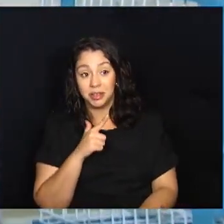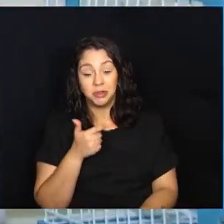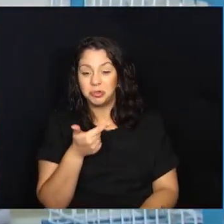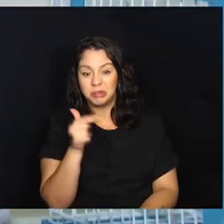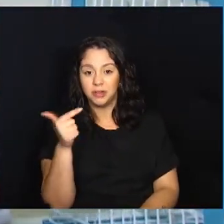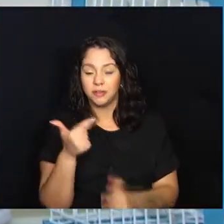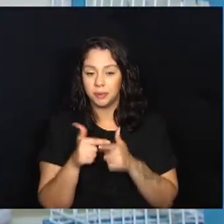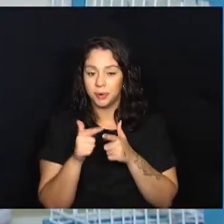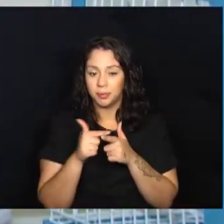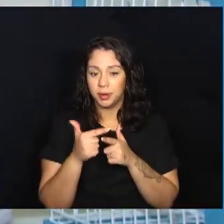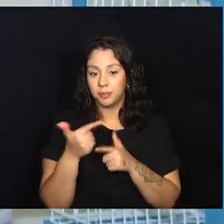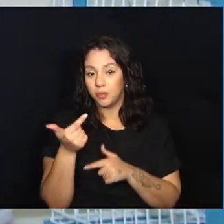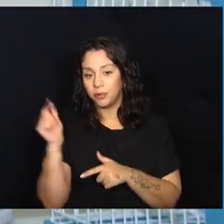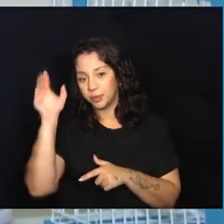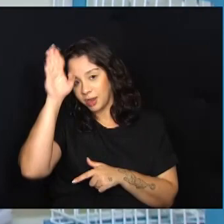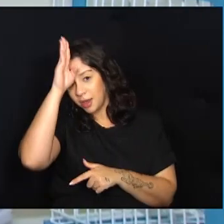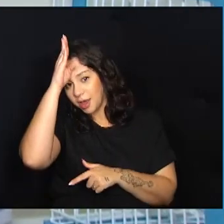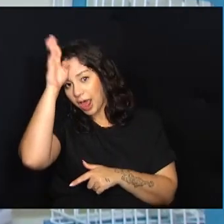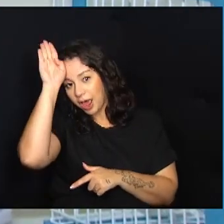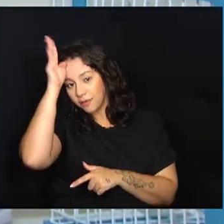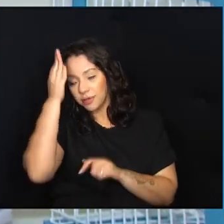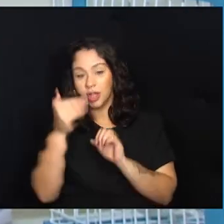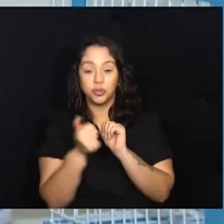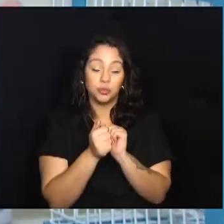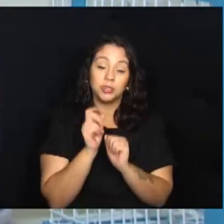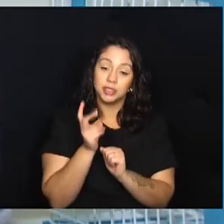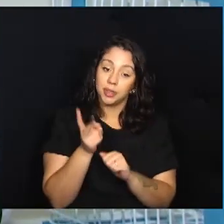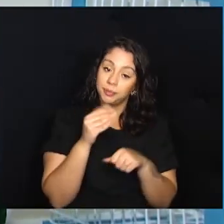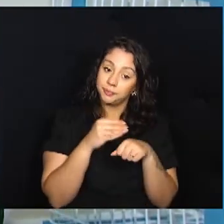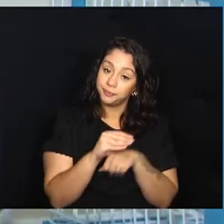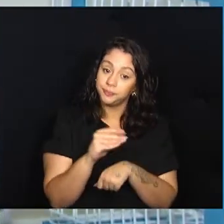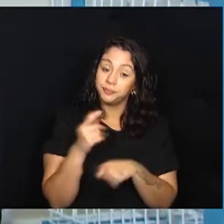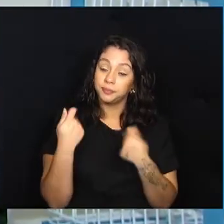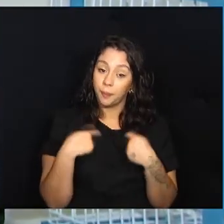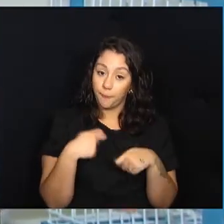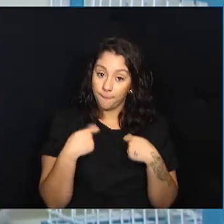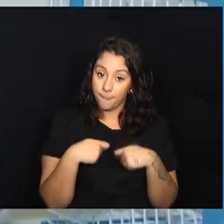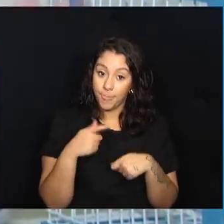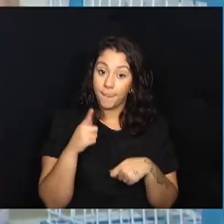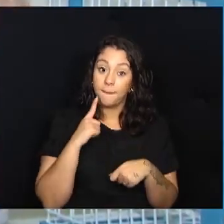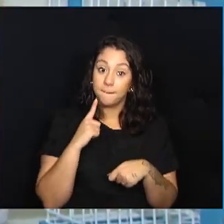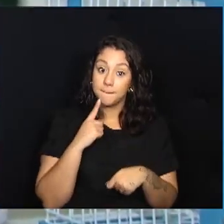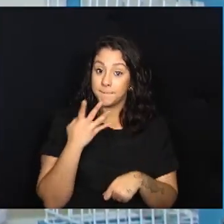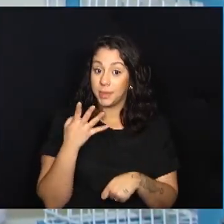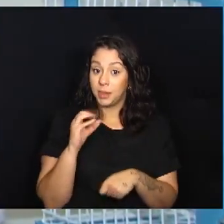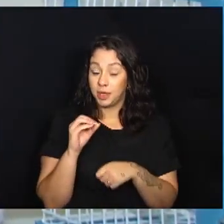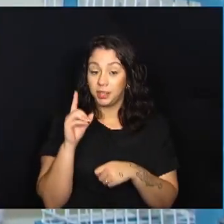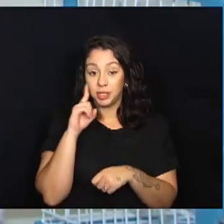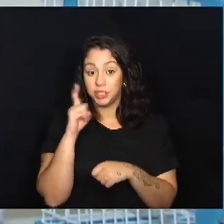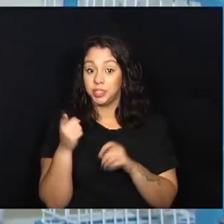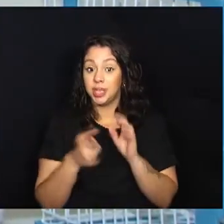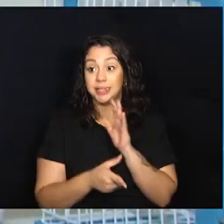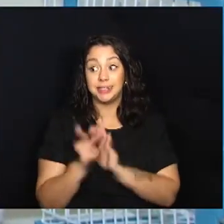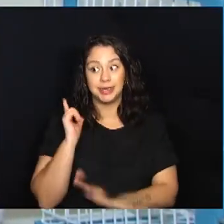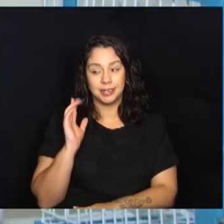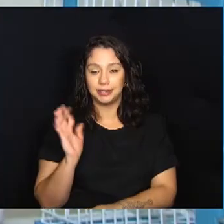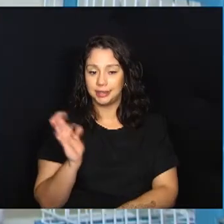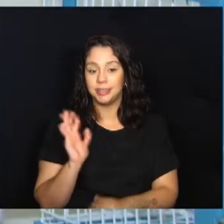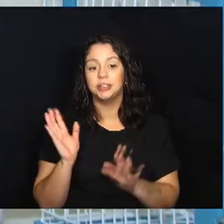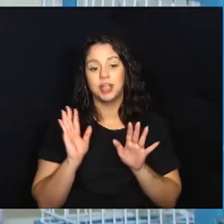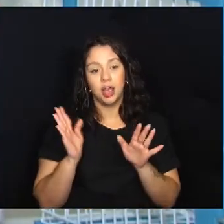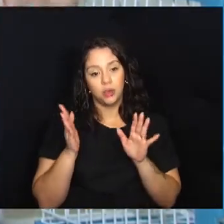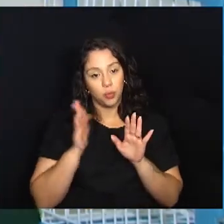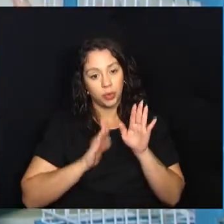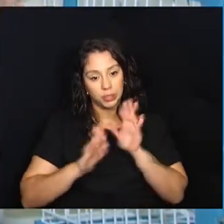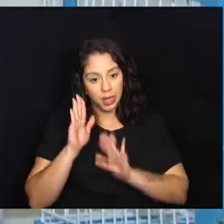introduzir outras aves junto, lógico, né? A gente sempre fala, tem que ter uma quarentena antes, né? Não já vai chegando e misturando